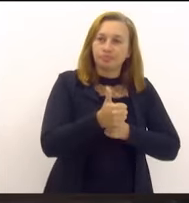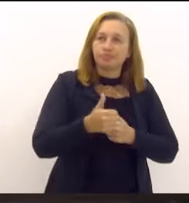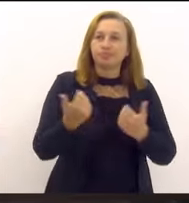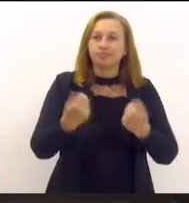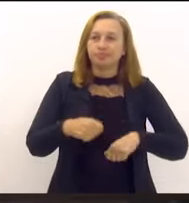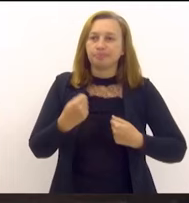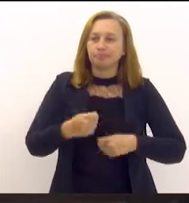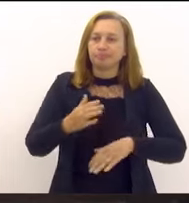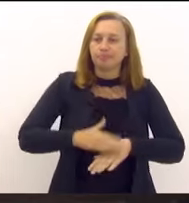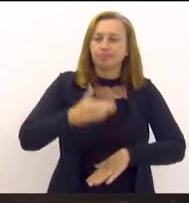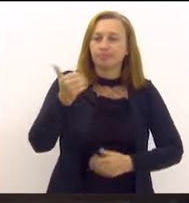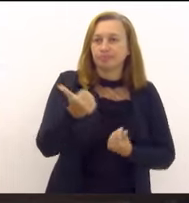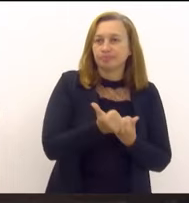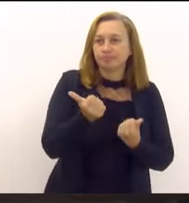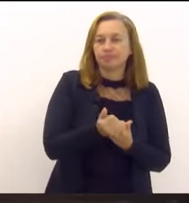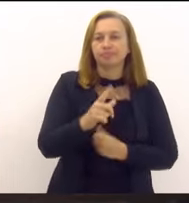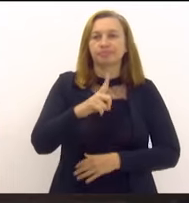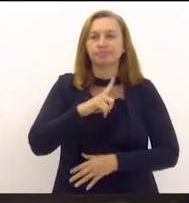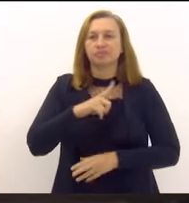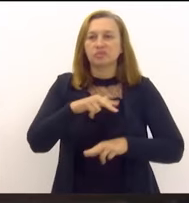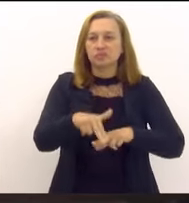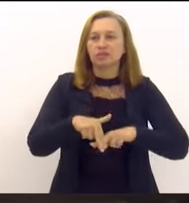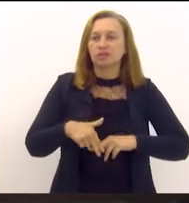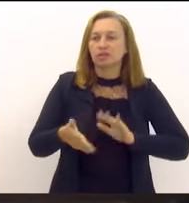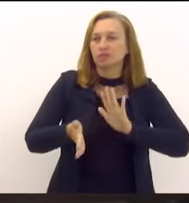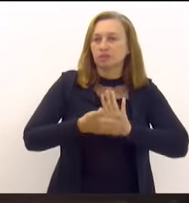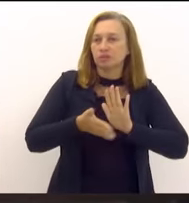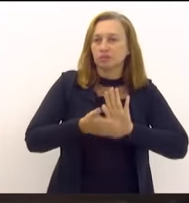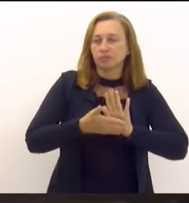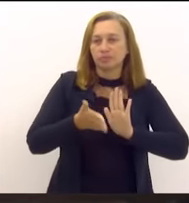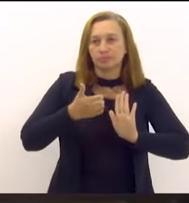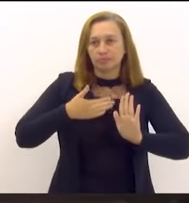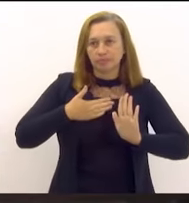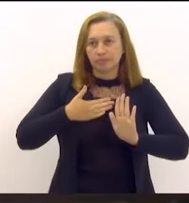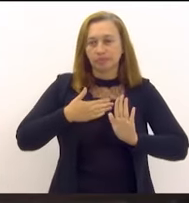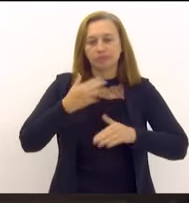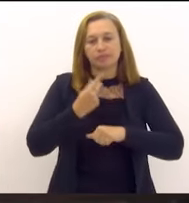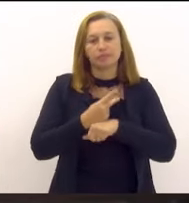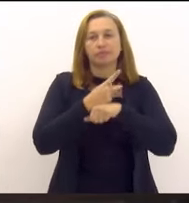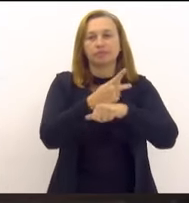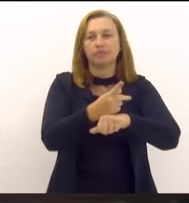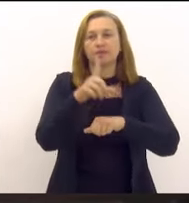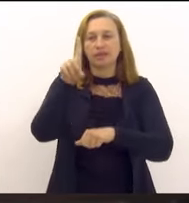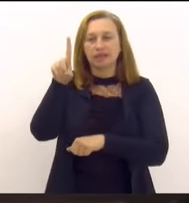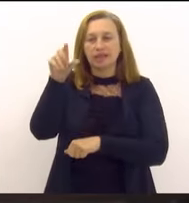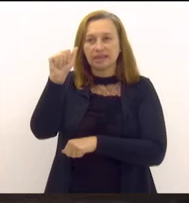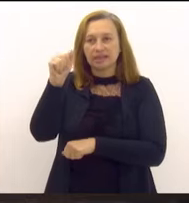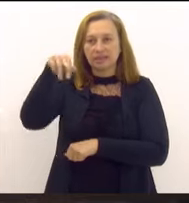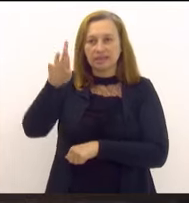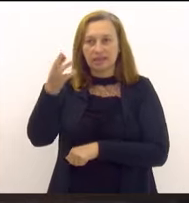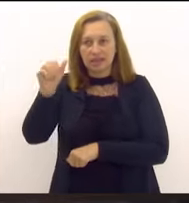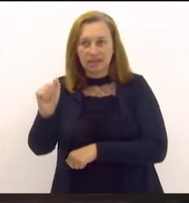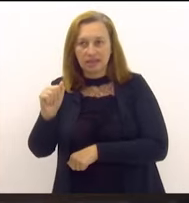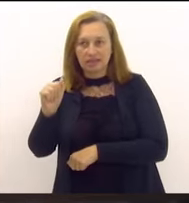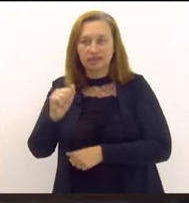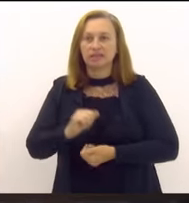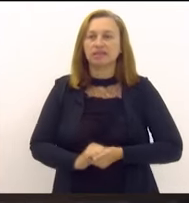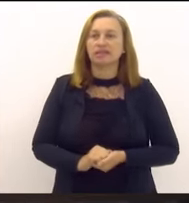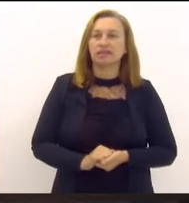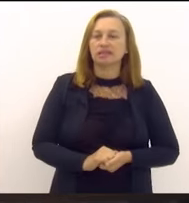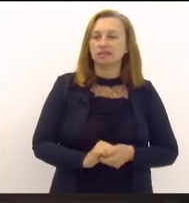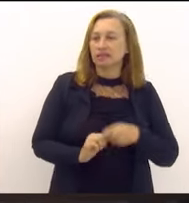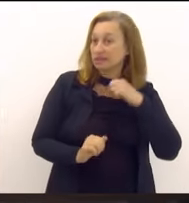ganhar mais apoio, e por isso que estou propondo esse prêmio Dandara para a Rafaela. Ela é